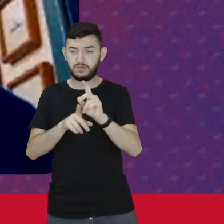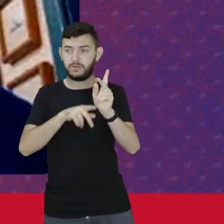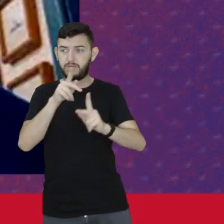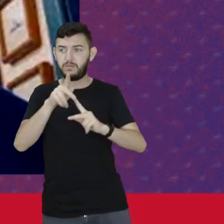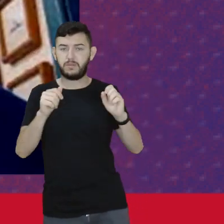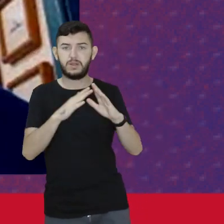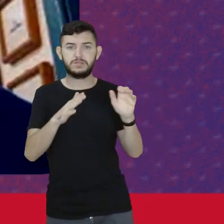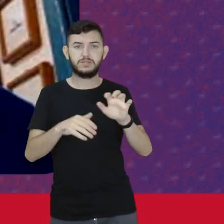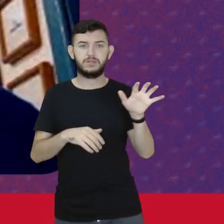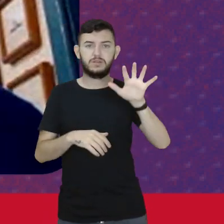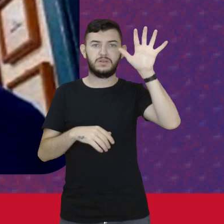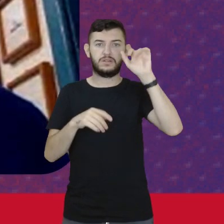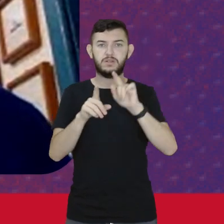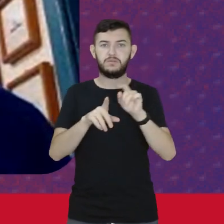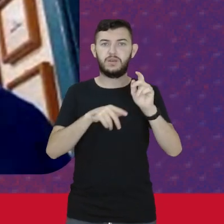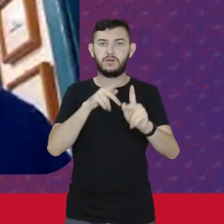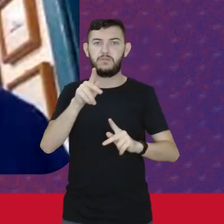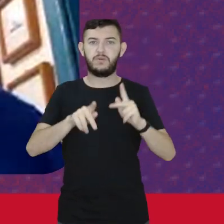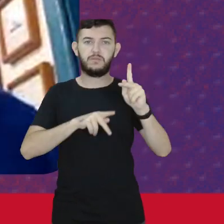população